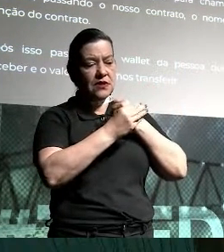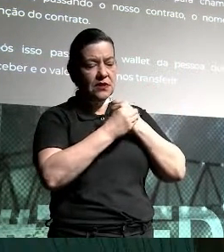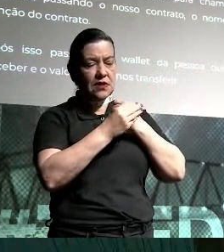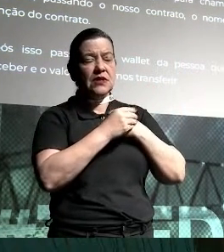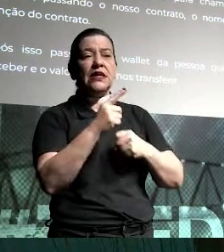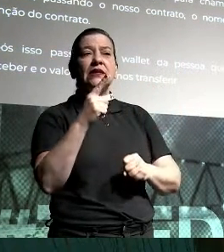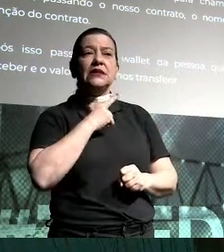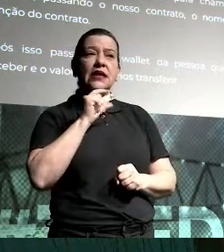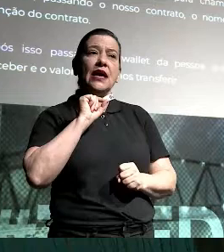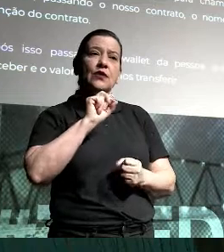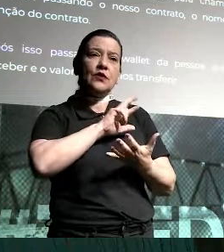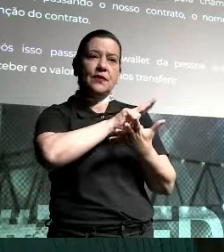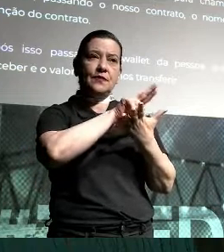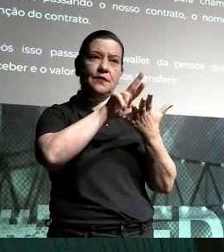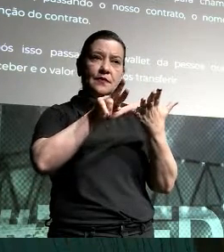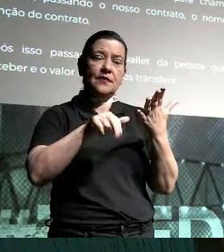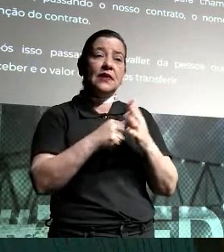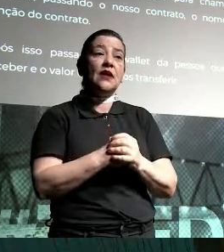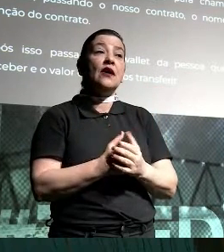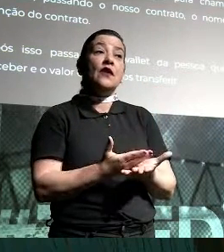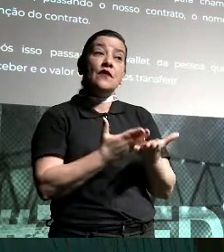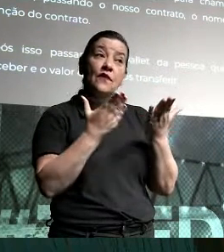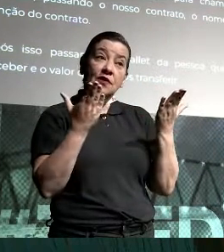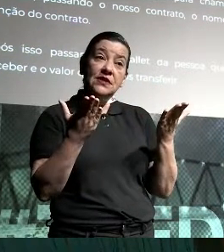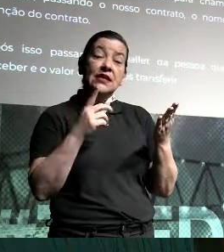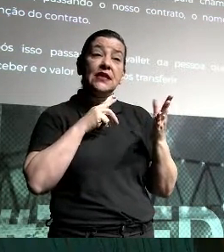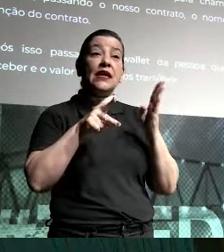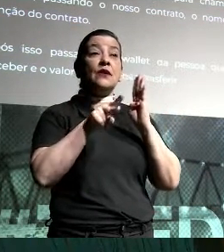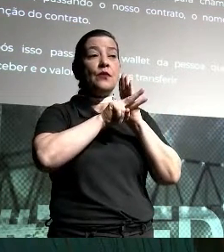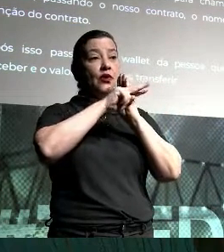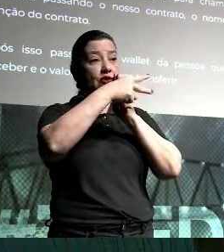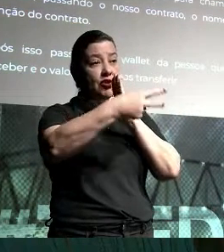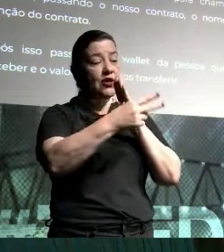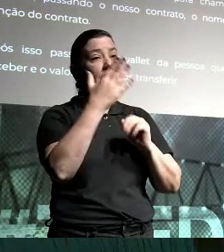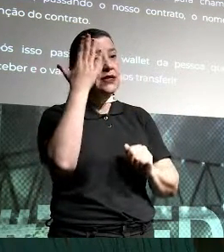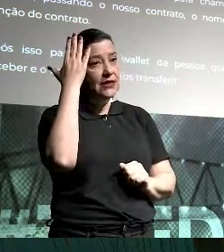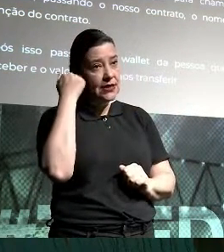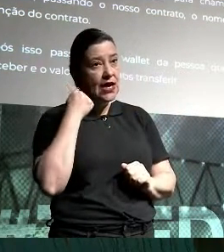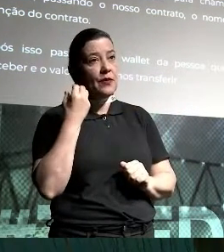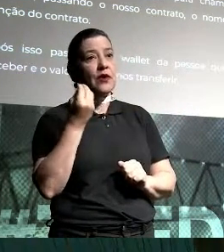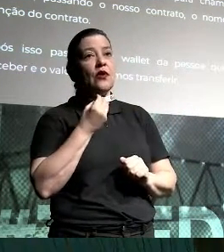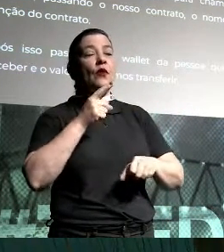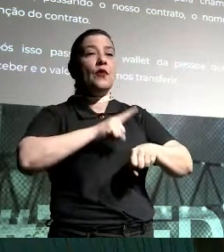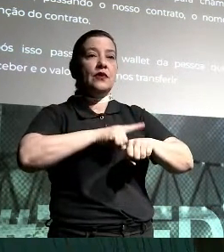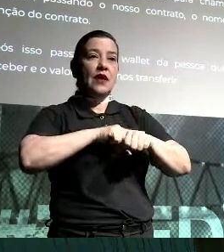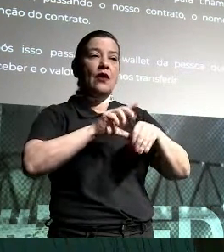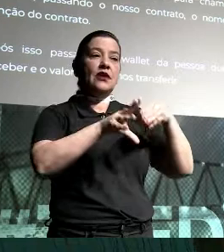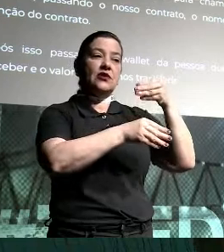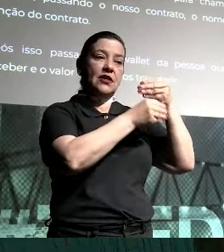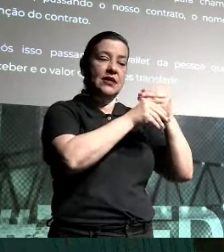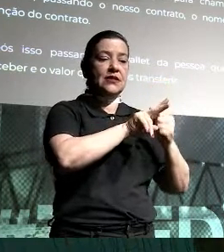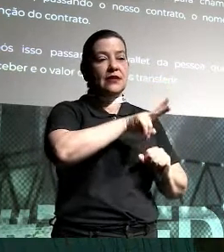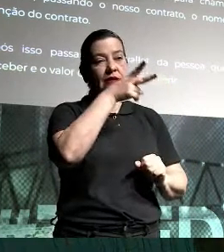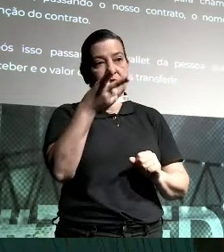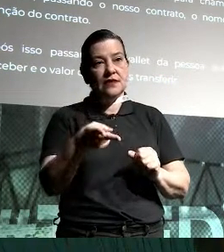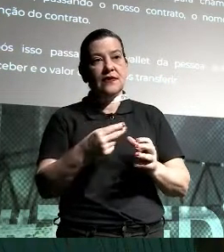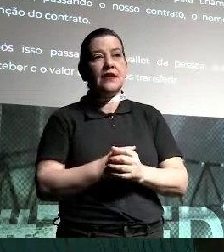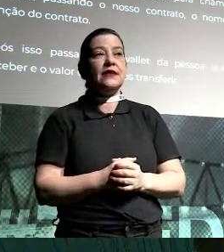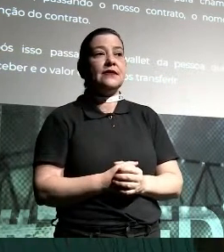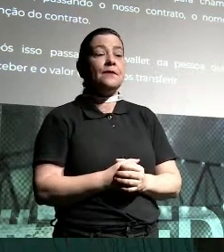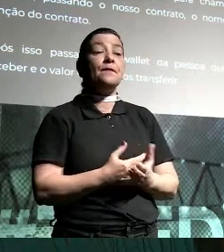tem um ID diferente. Tá? Então, se você está comunicando com uma blockchain, saiba o ID dela para colocar na hora de fazer a transferência. Aqui é